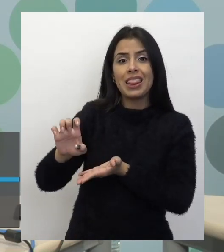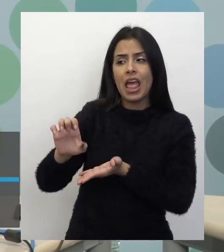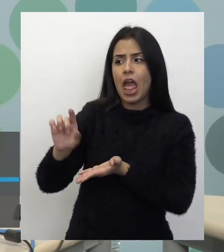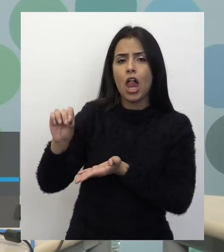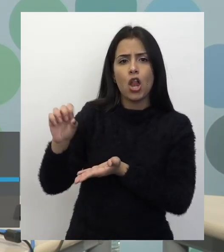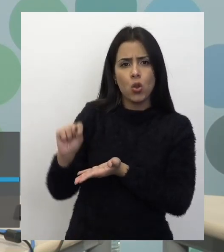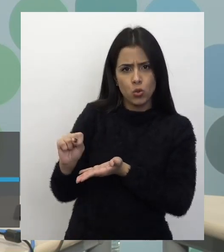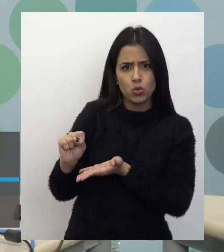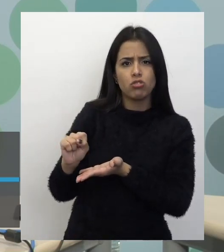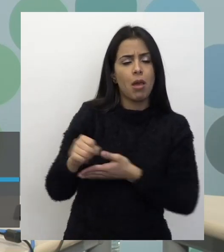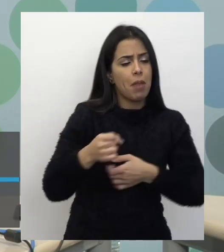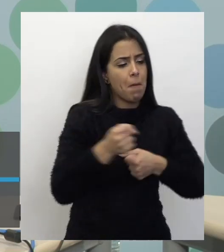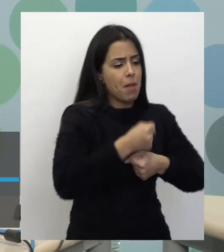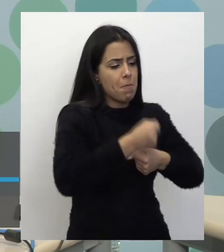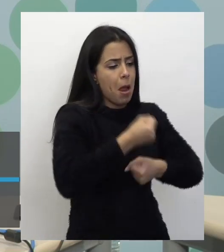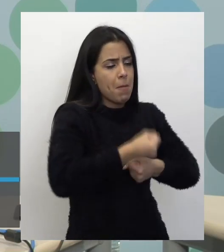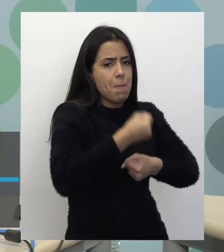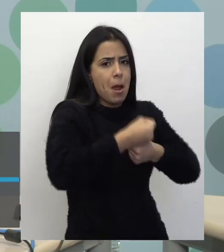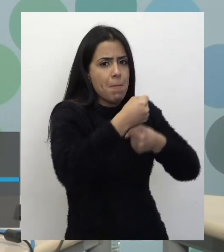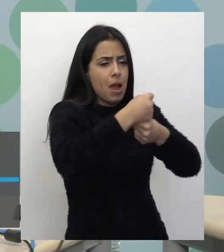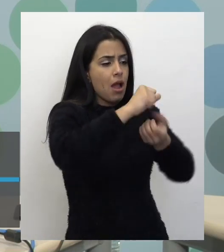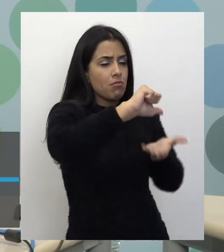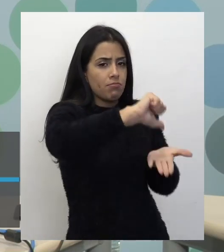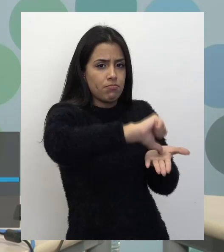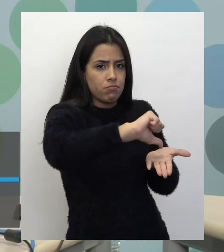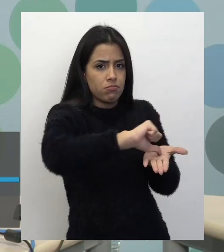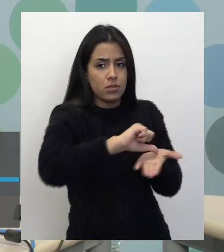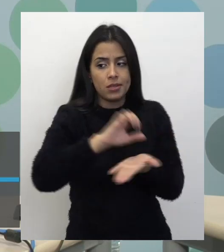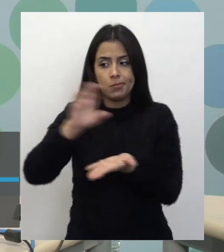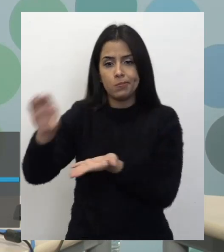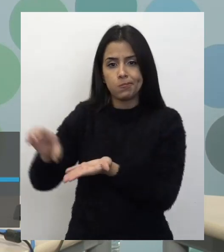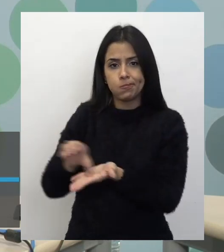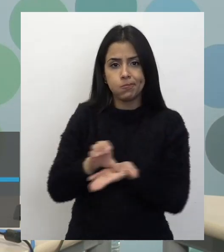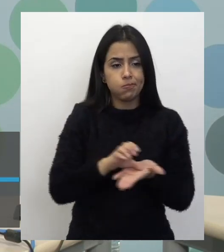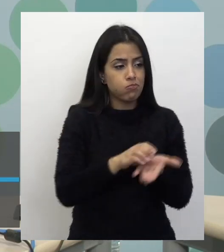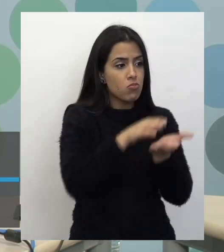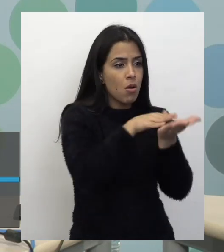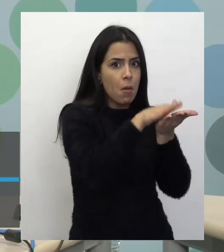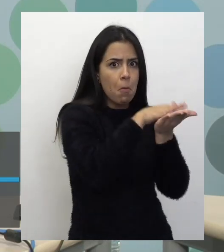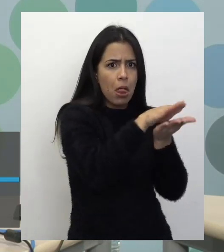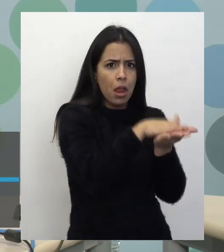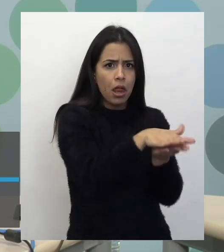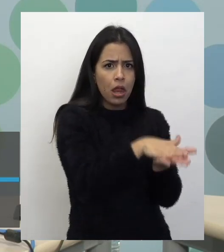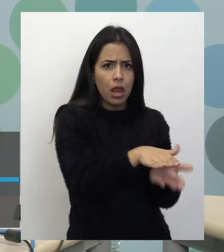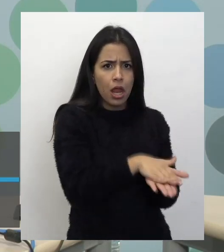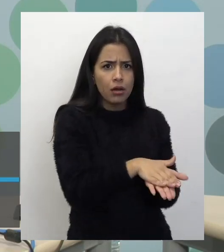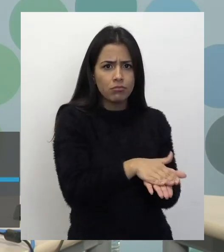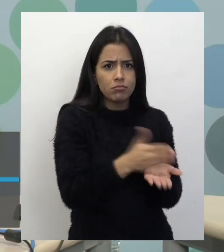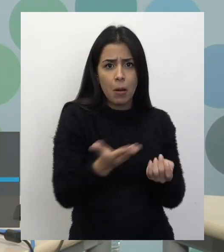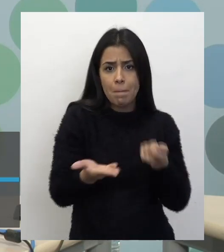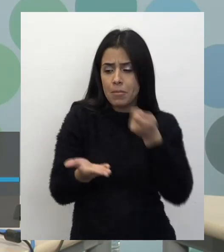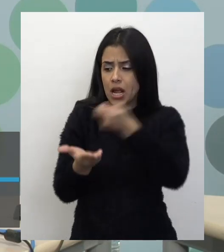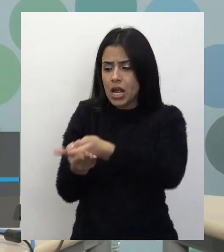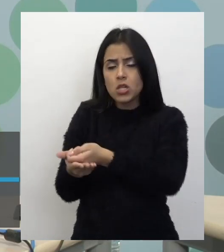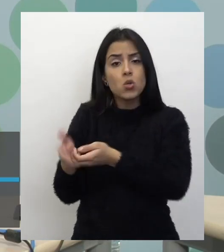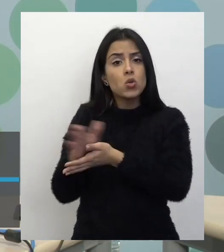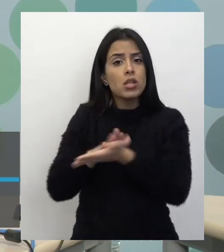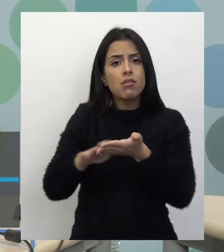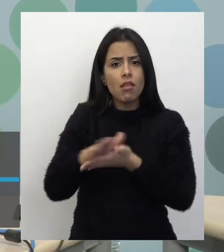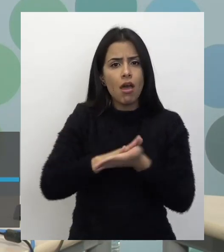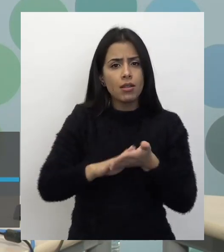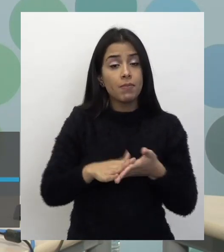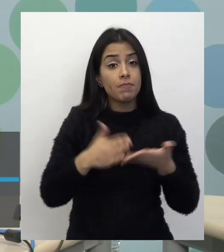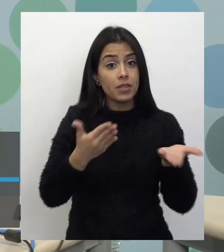portos, fazer obras em Atenas, ou seja, eles não estavam depositando dinheiro, eles estavam gastando, né? E aí a arquirrival